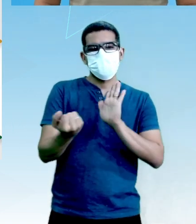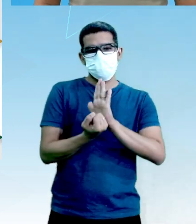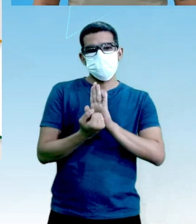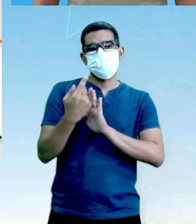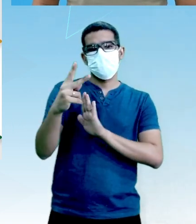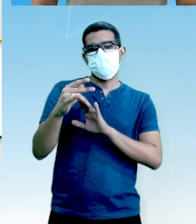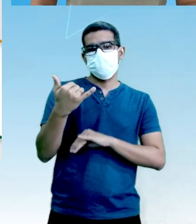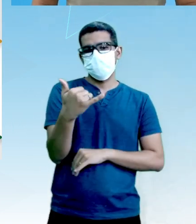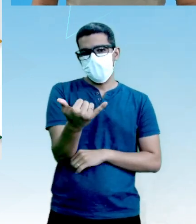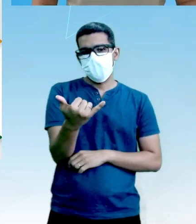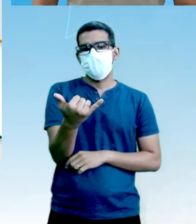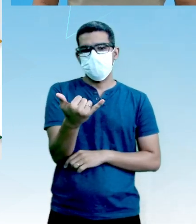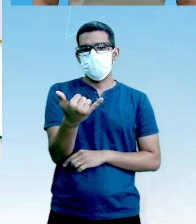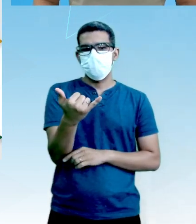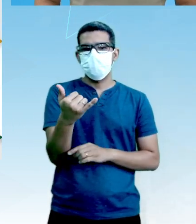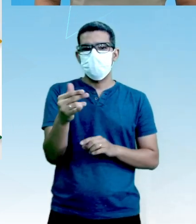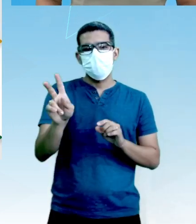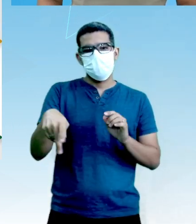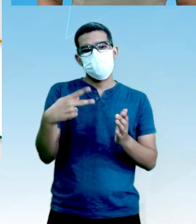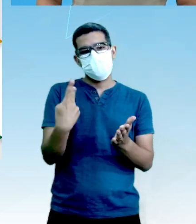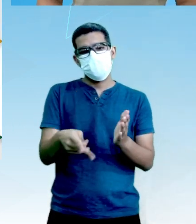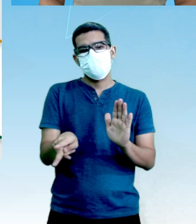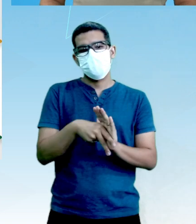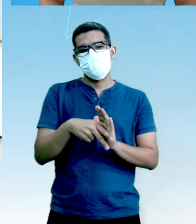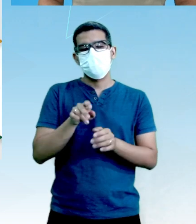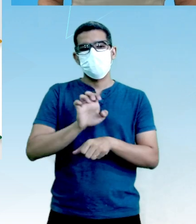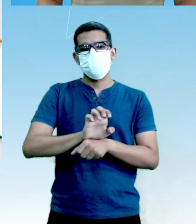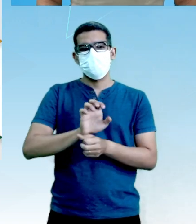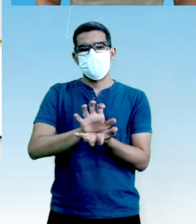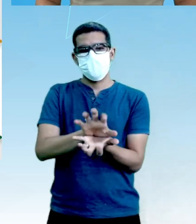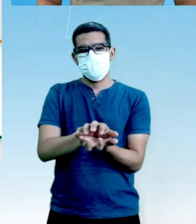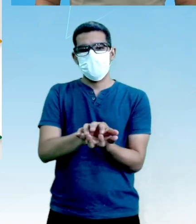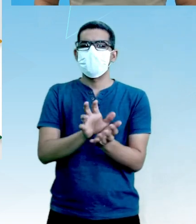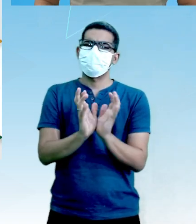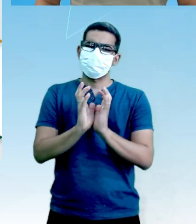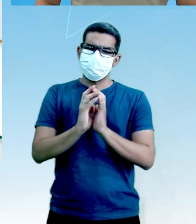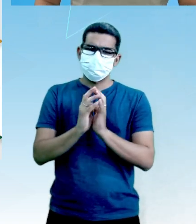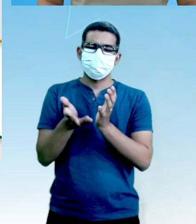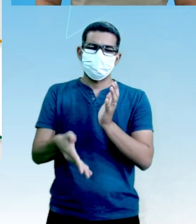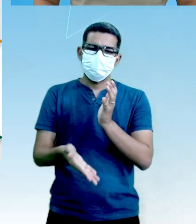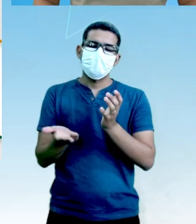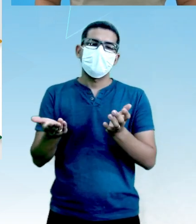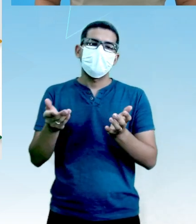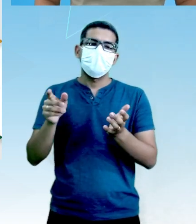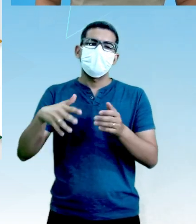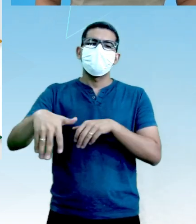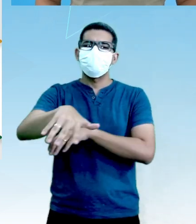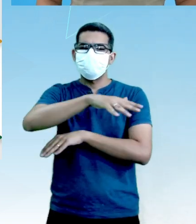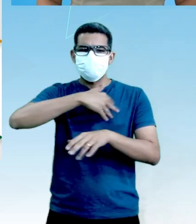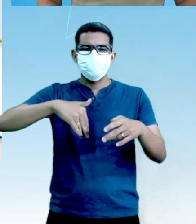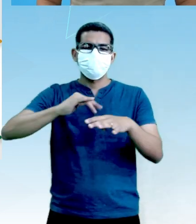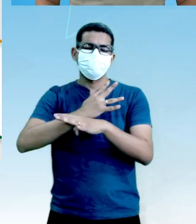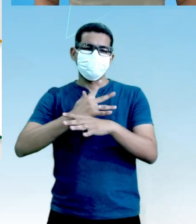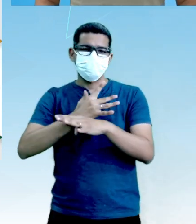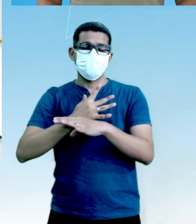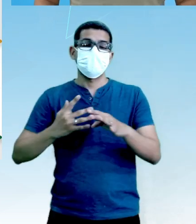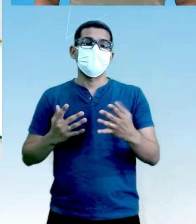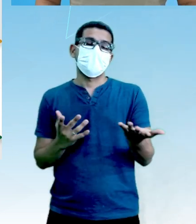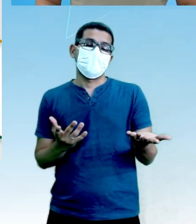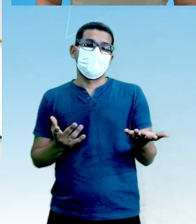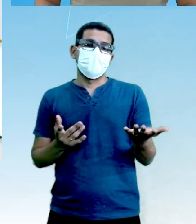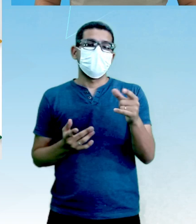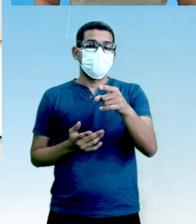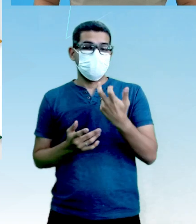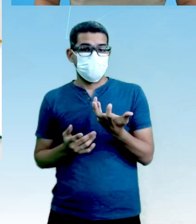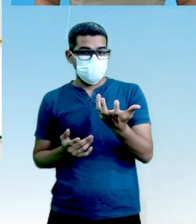seu celular no estado de Pernambuco, aqui em Recife, claro, né? Nessa região metropolitana principalmente. E se você